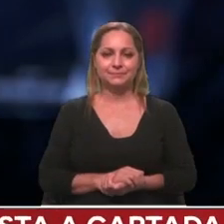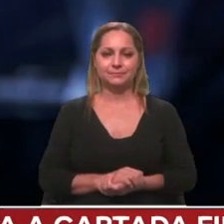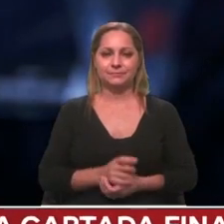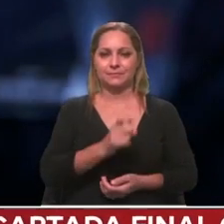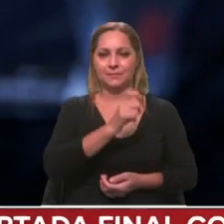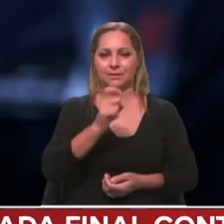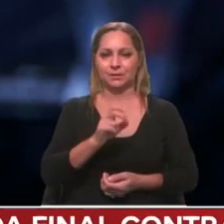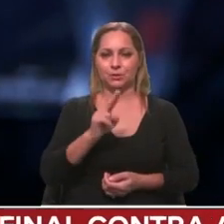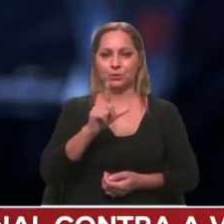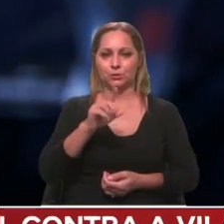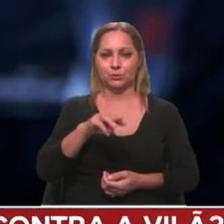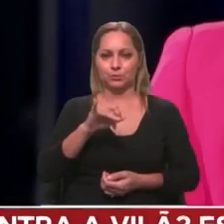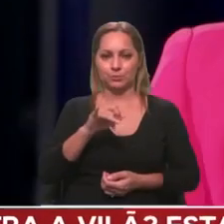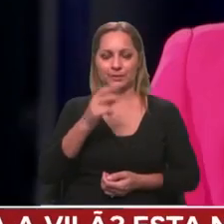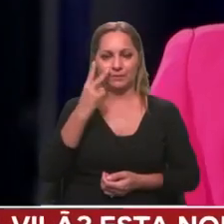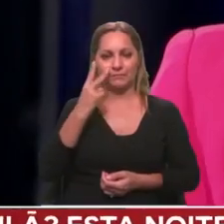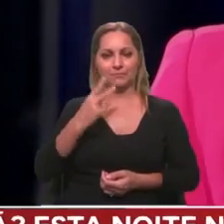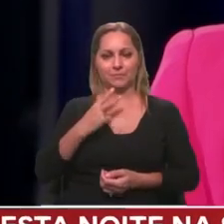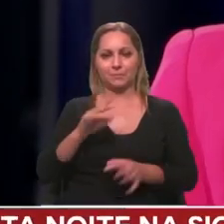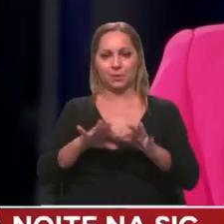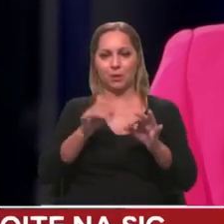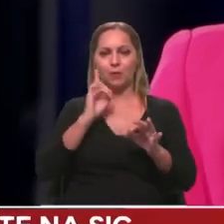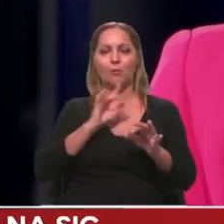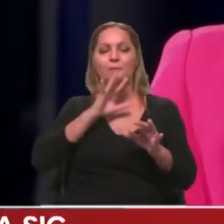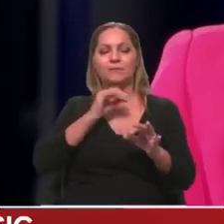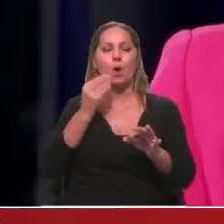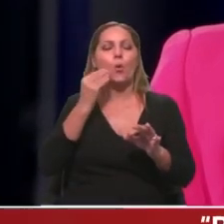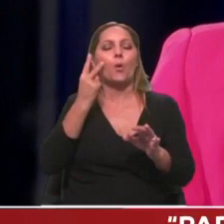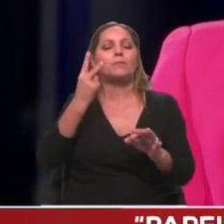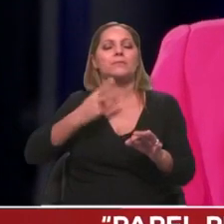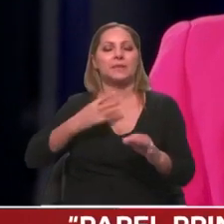Zulmira vê-me como uma filha? Ou como é que me vê?